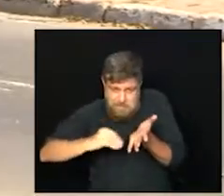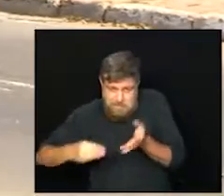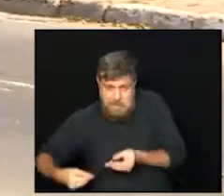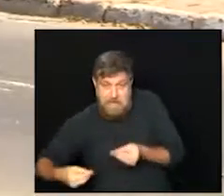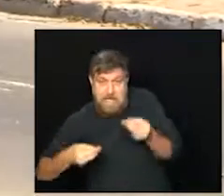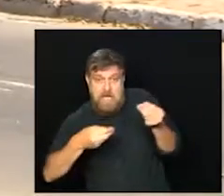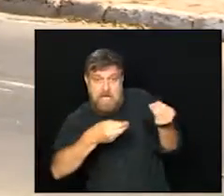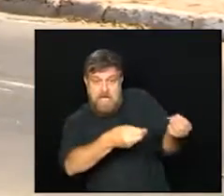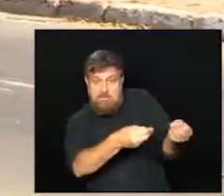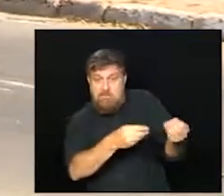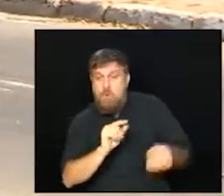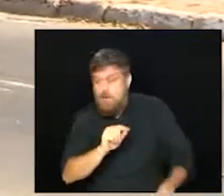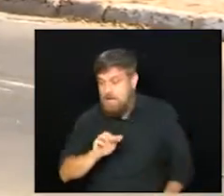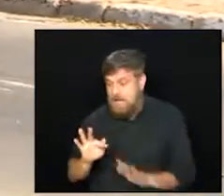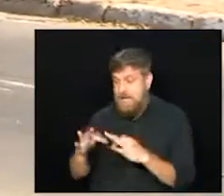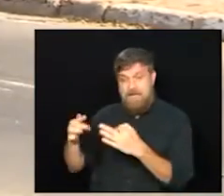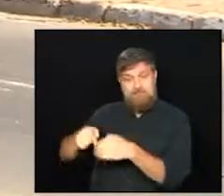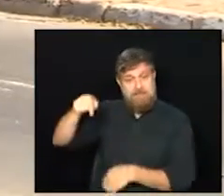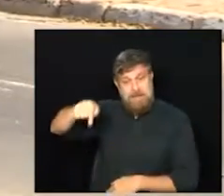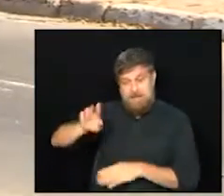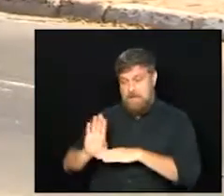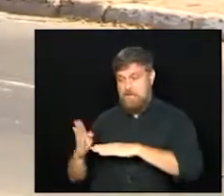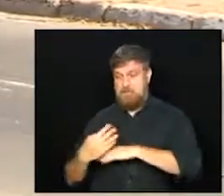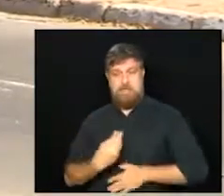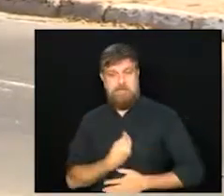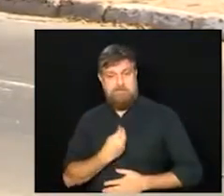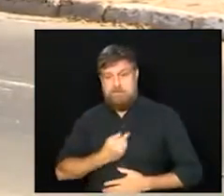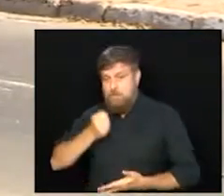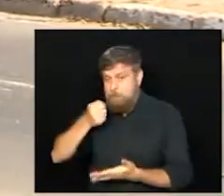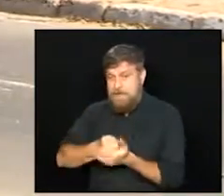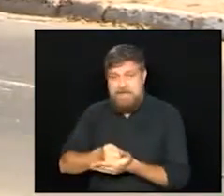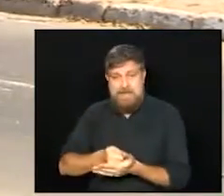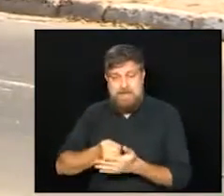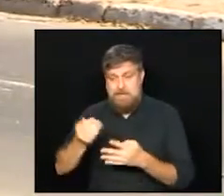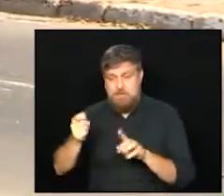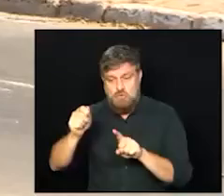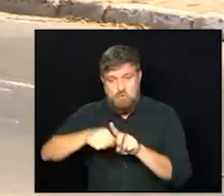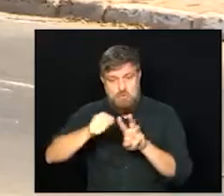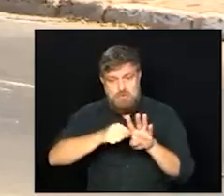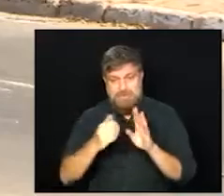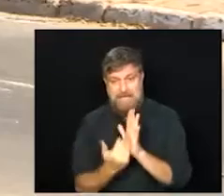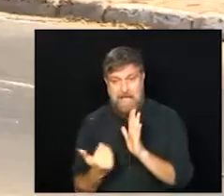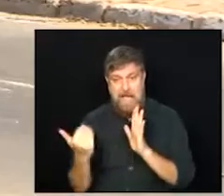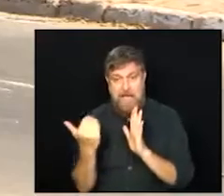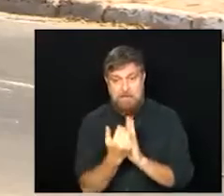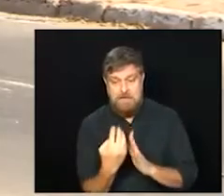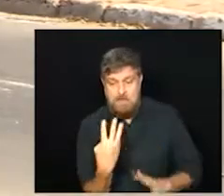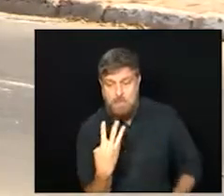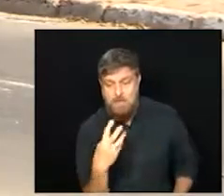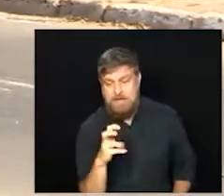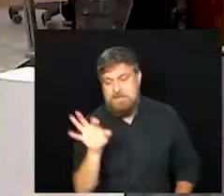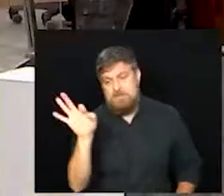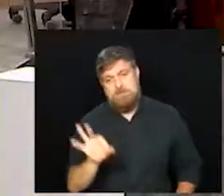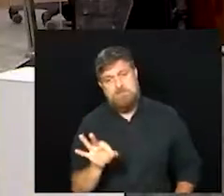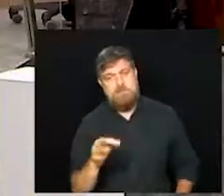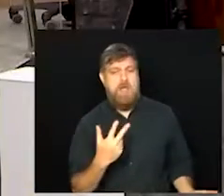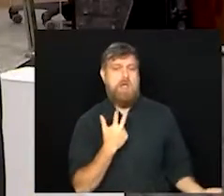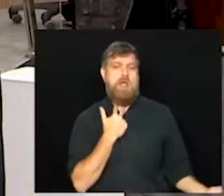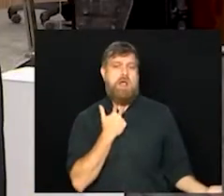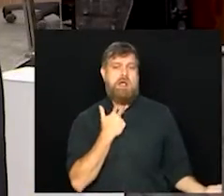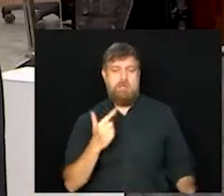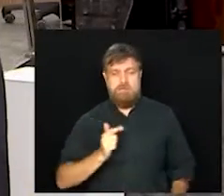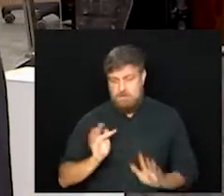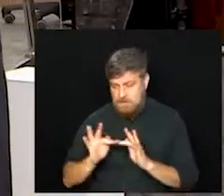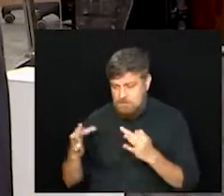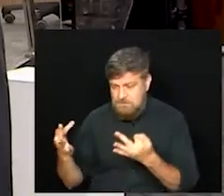Coab que as famílias deste bairro estão pagando mensalidades com aumento de até 45%. Tem famílias